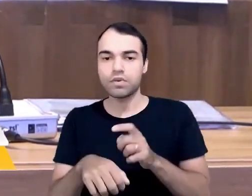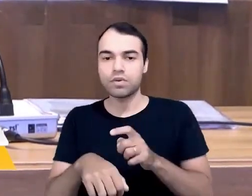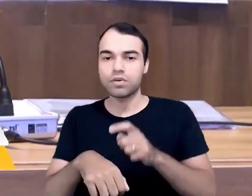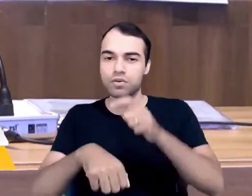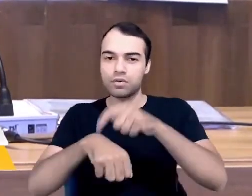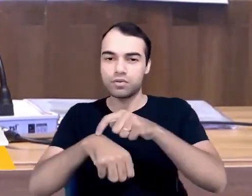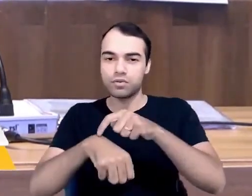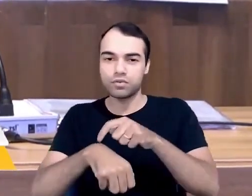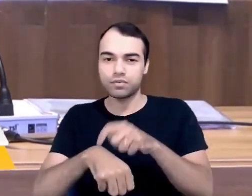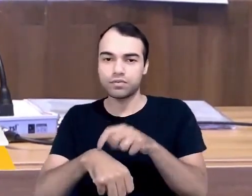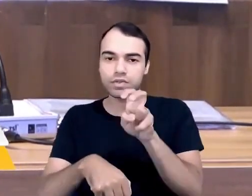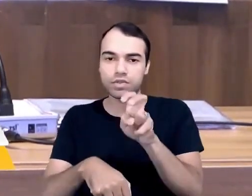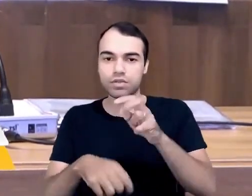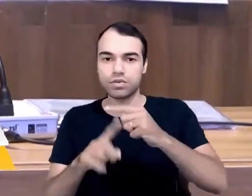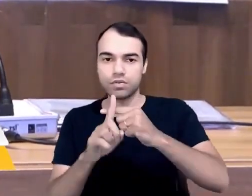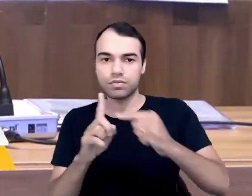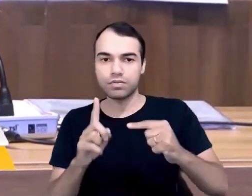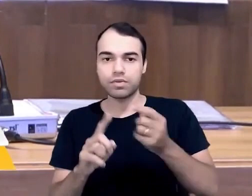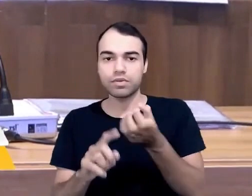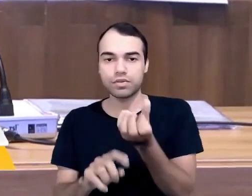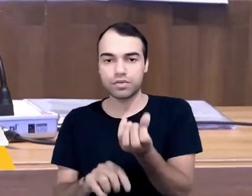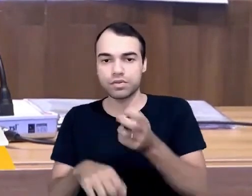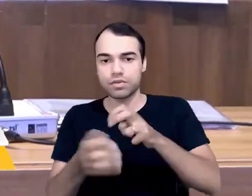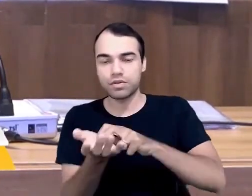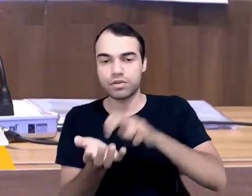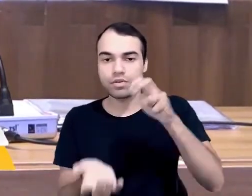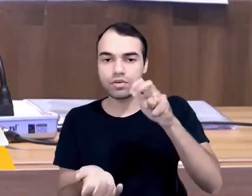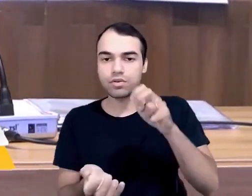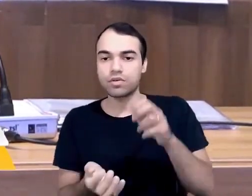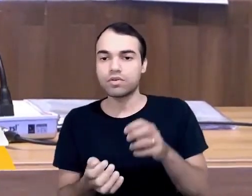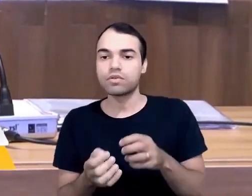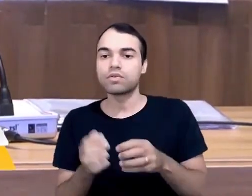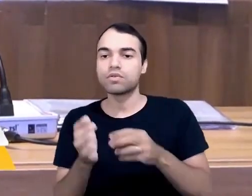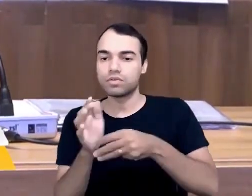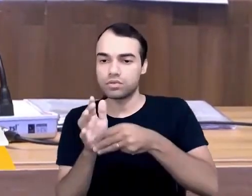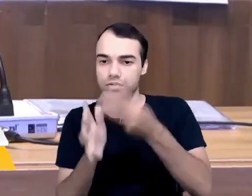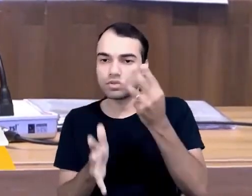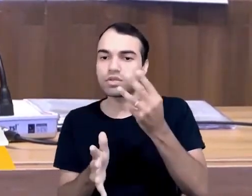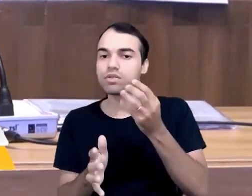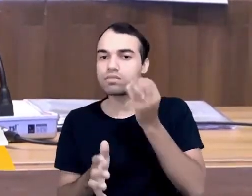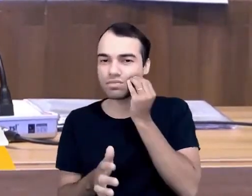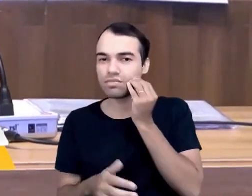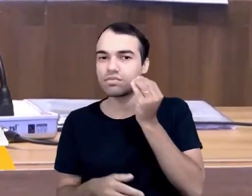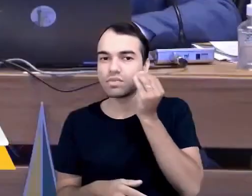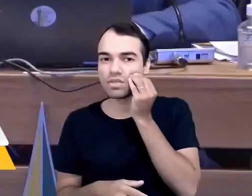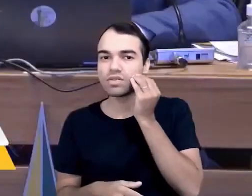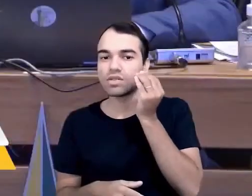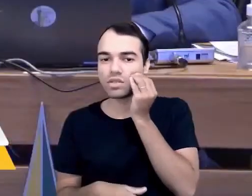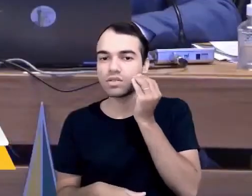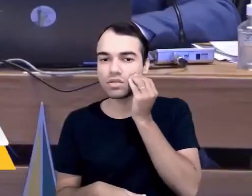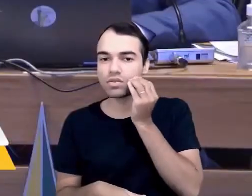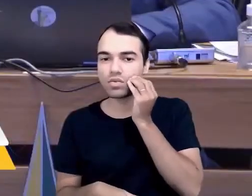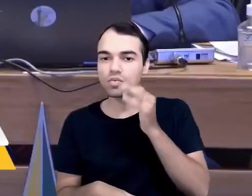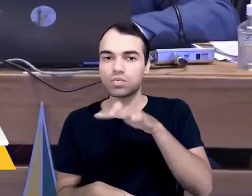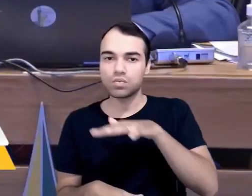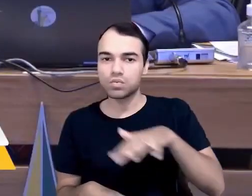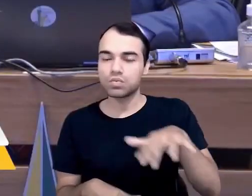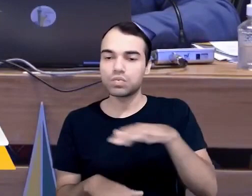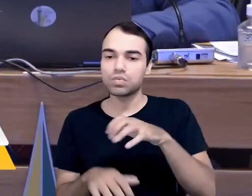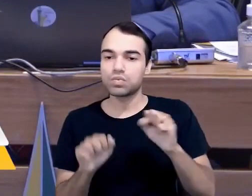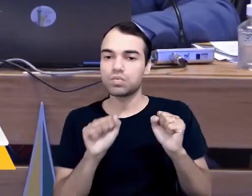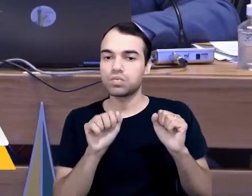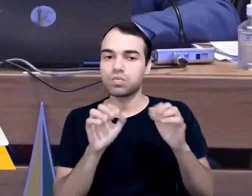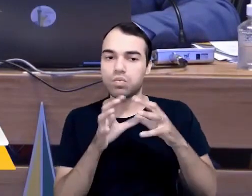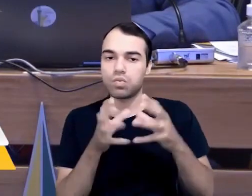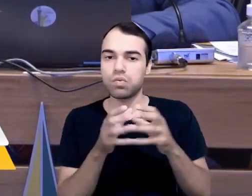manhã. Todas as vezes que era Foram três desencadeada, tentativas, foram. Todas as vezes que toda com foram tropa nesse nível. nesse